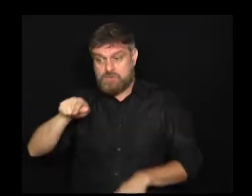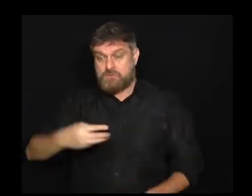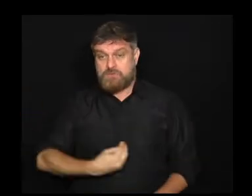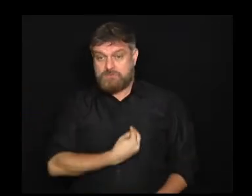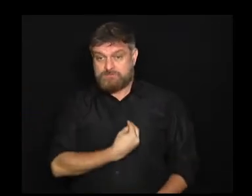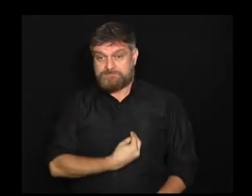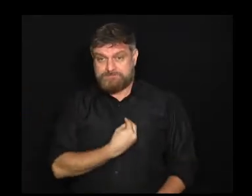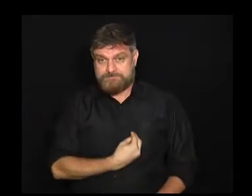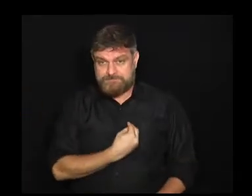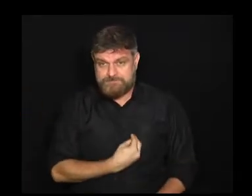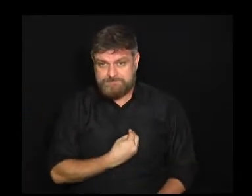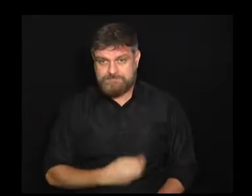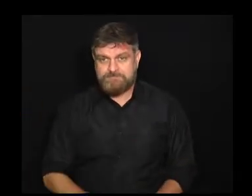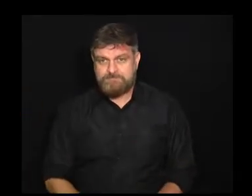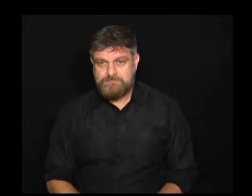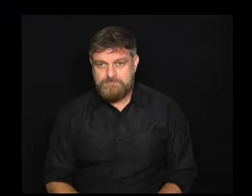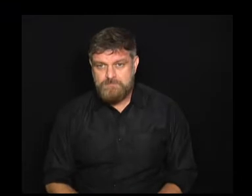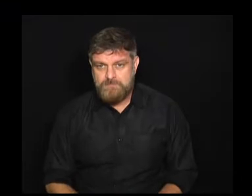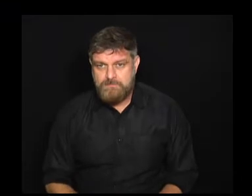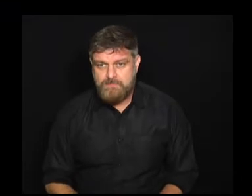assim,